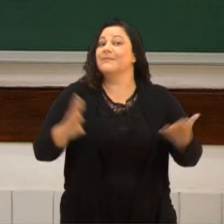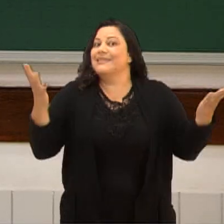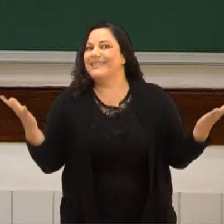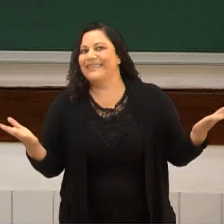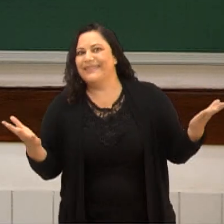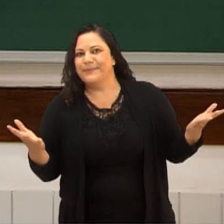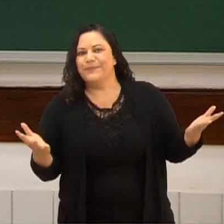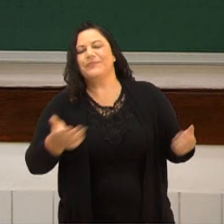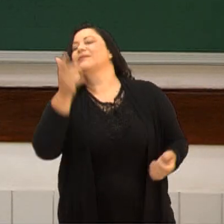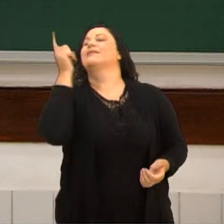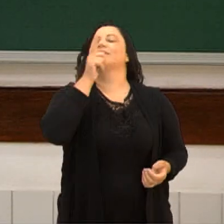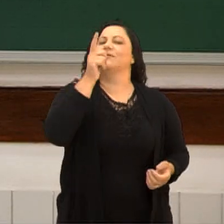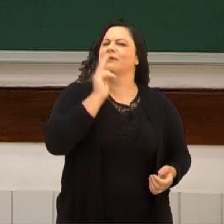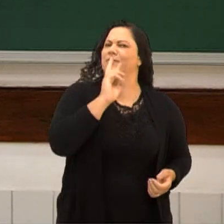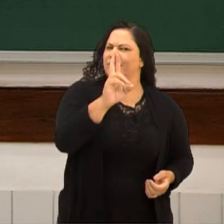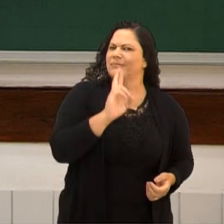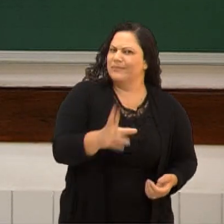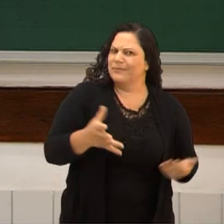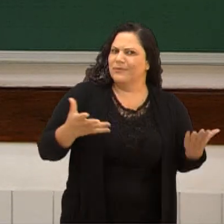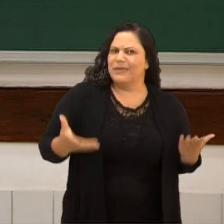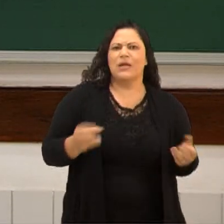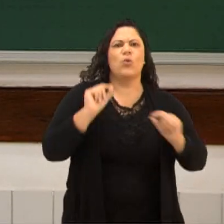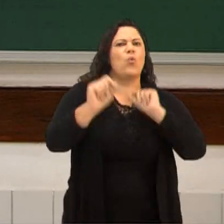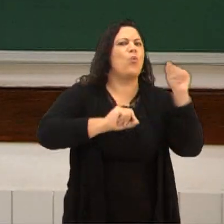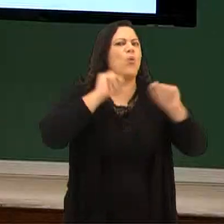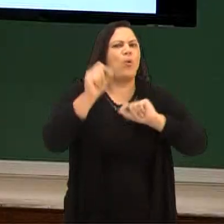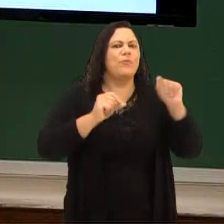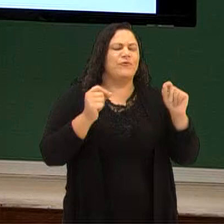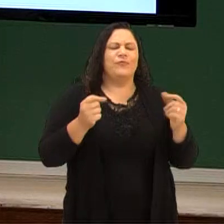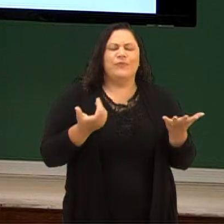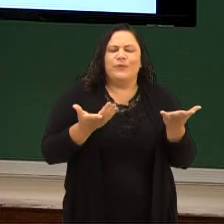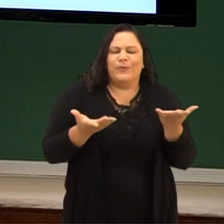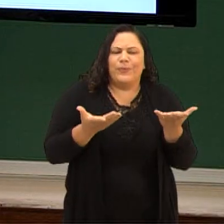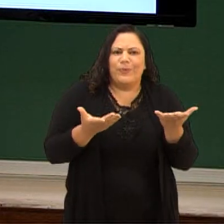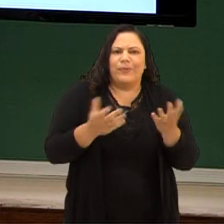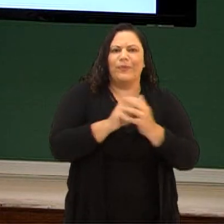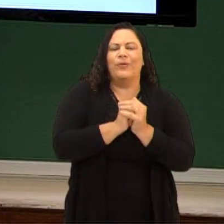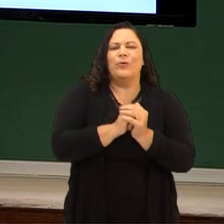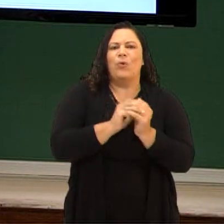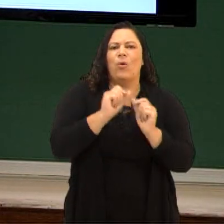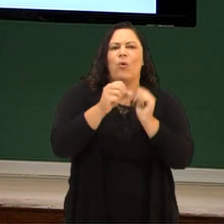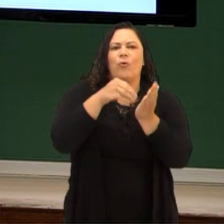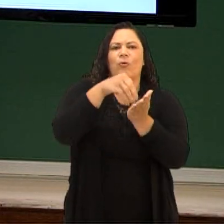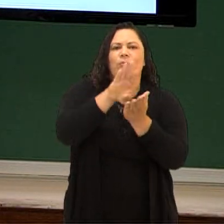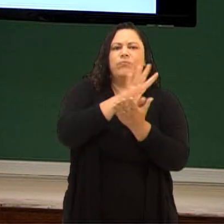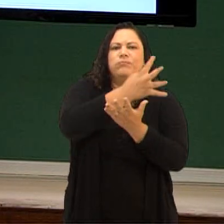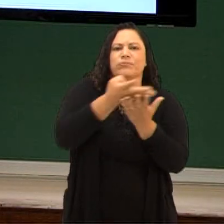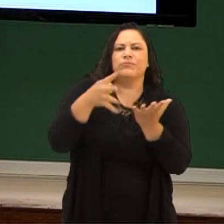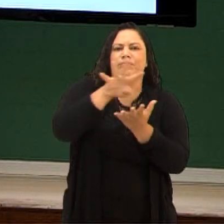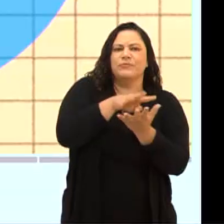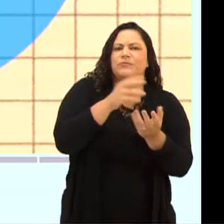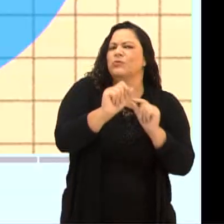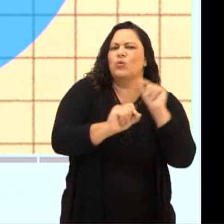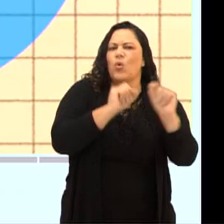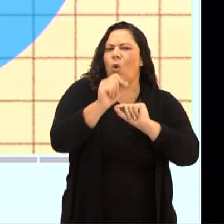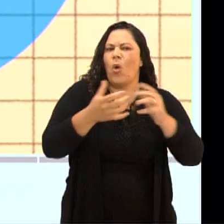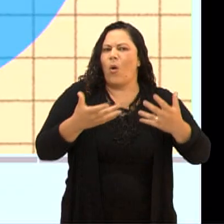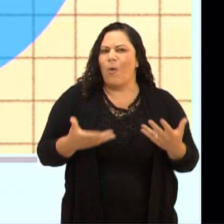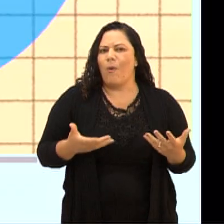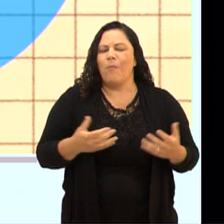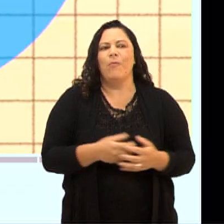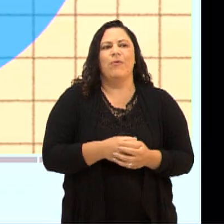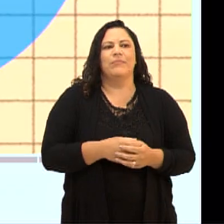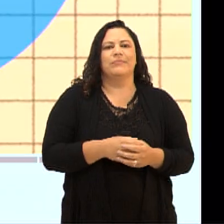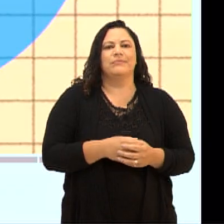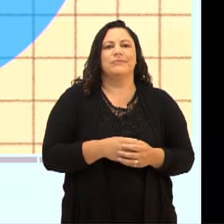E aí, conseguiram responder, galera? Como que ficou o joguinho de vocês aí? Completaram todo o círculo? A professora vai completar agora. Coloquei um já, vamos